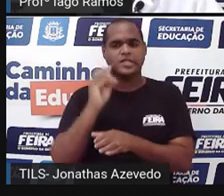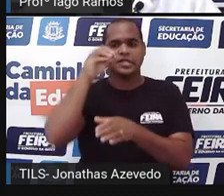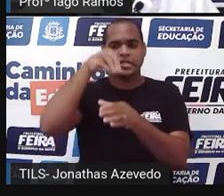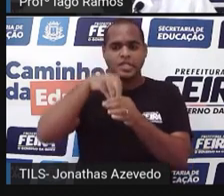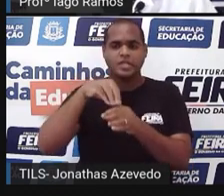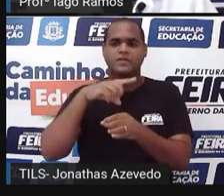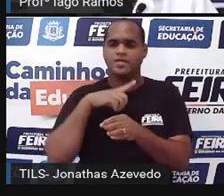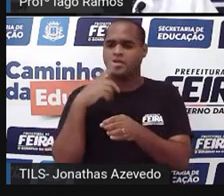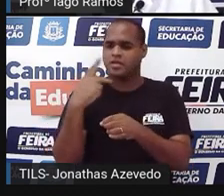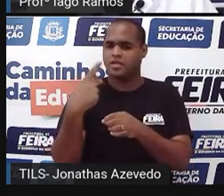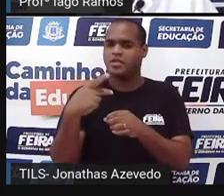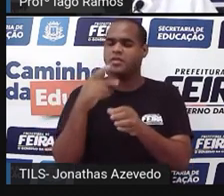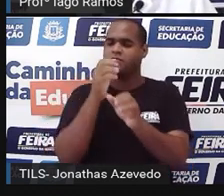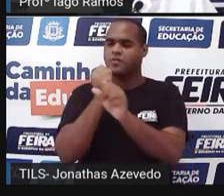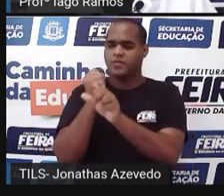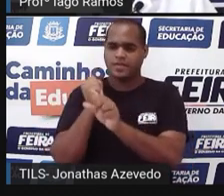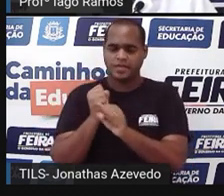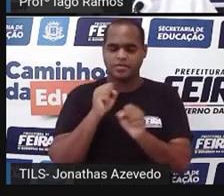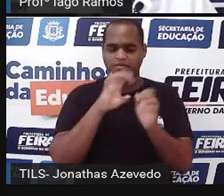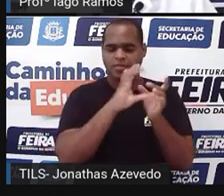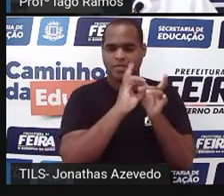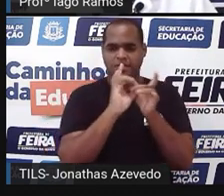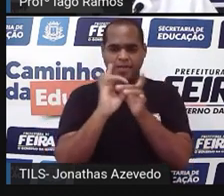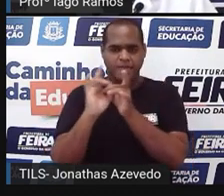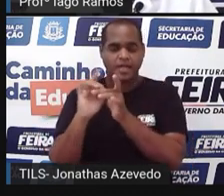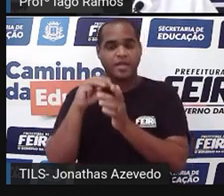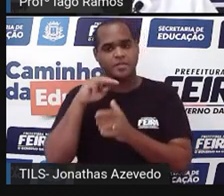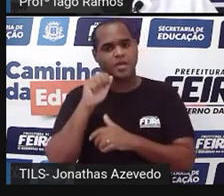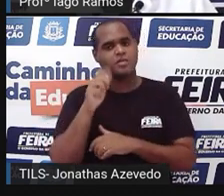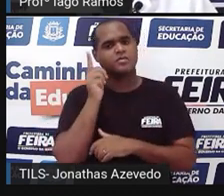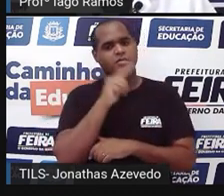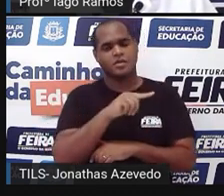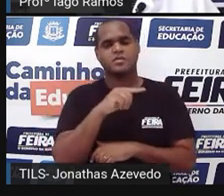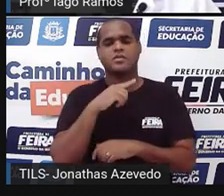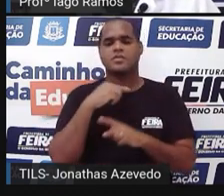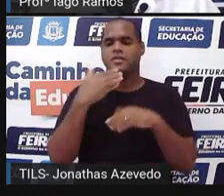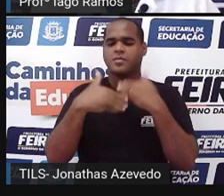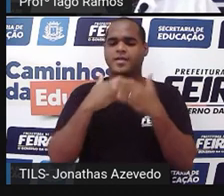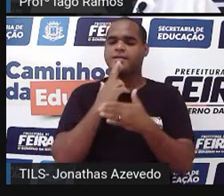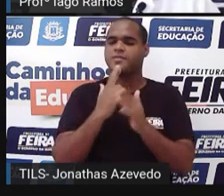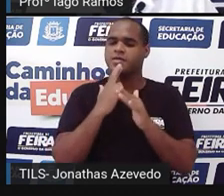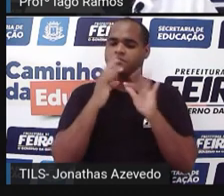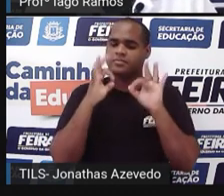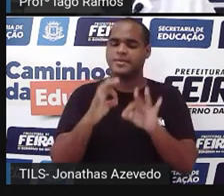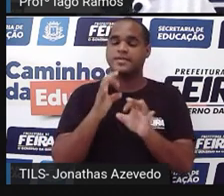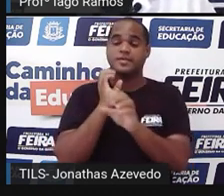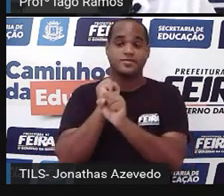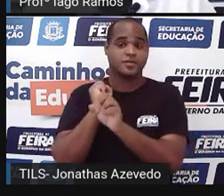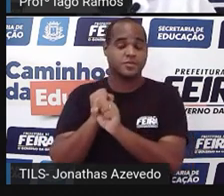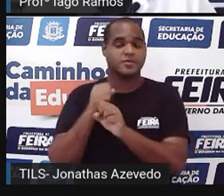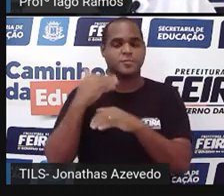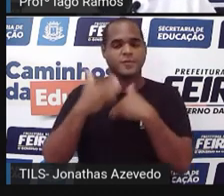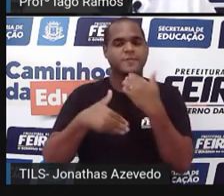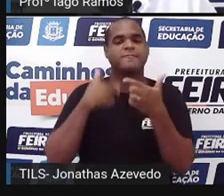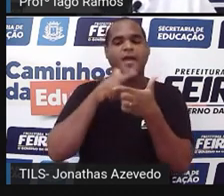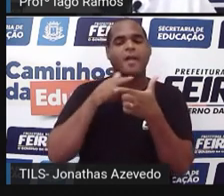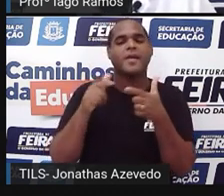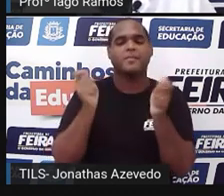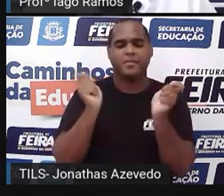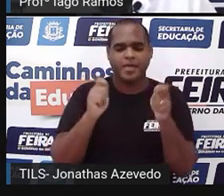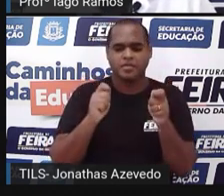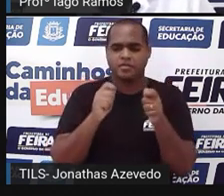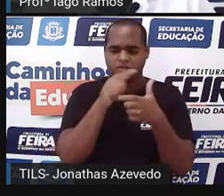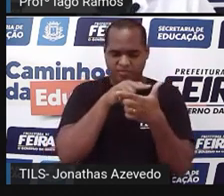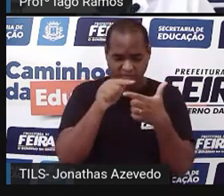contexto que você tiver calculando a média aritmética depois o resultado dessa soma você vai dividir a